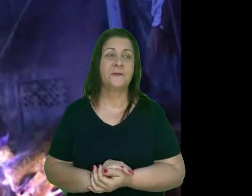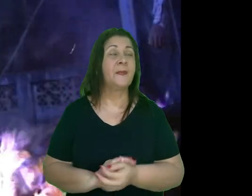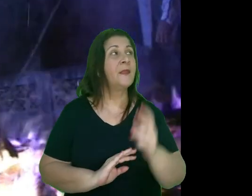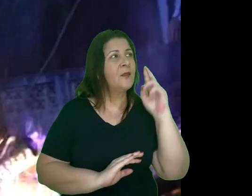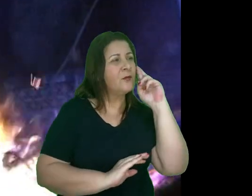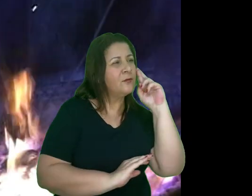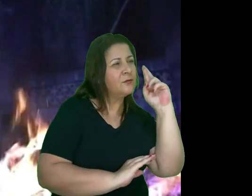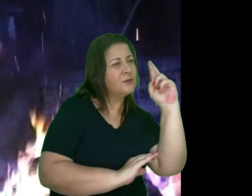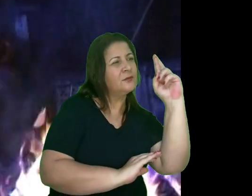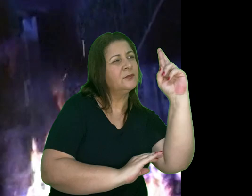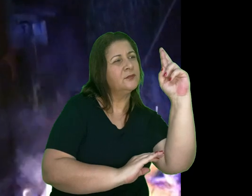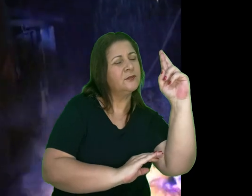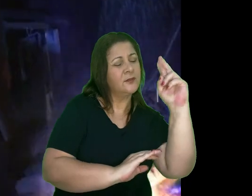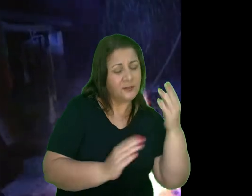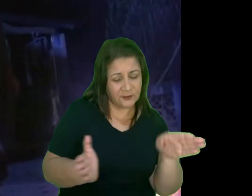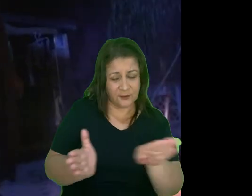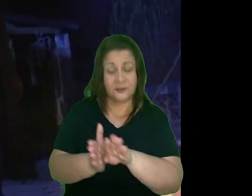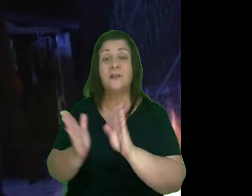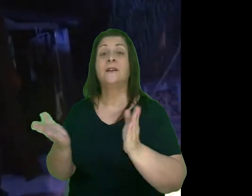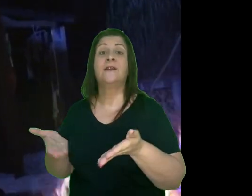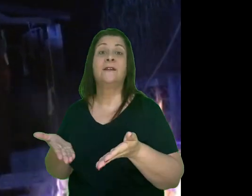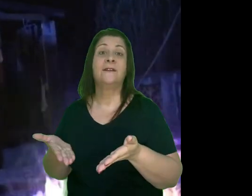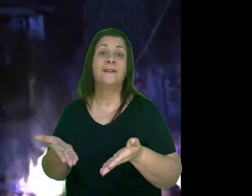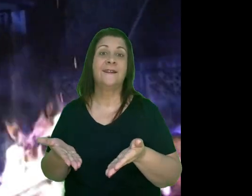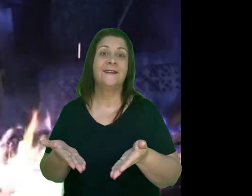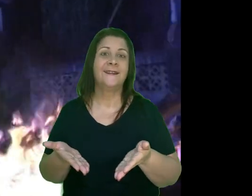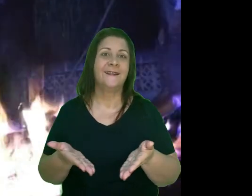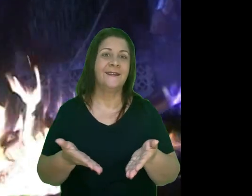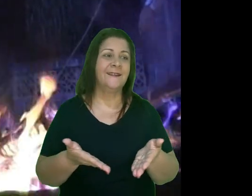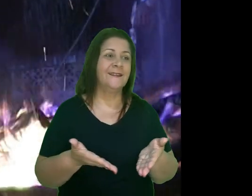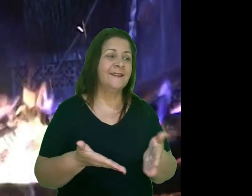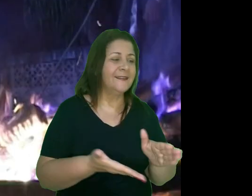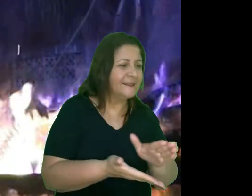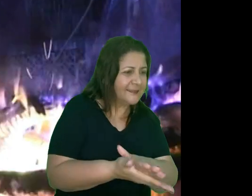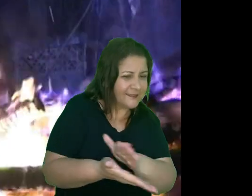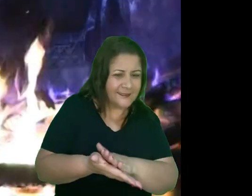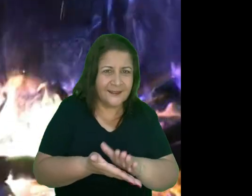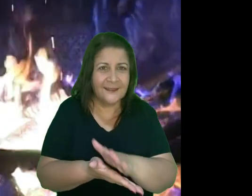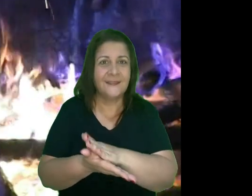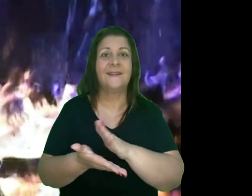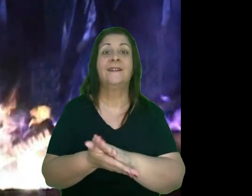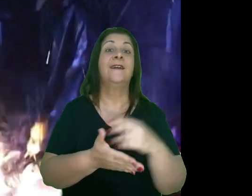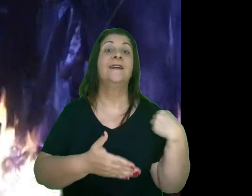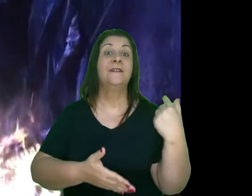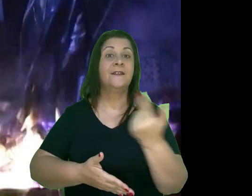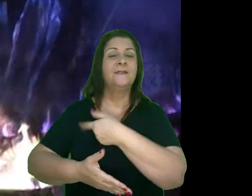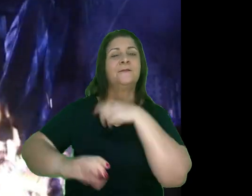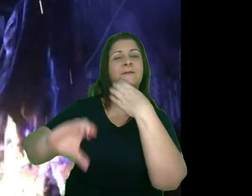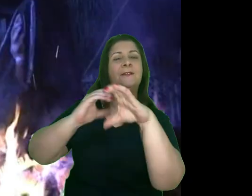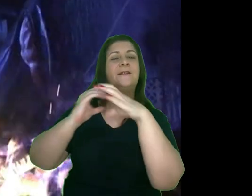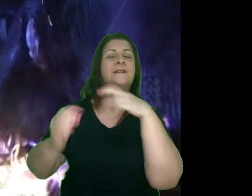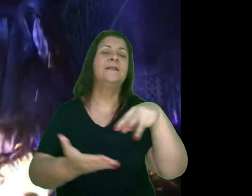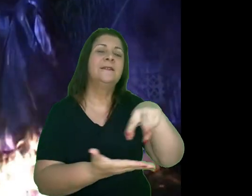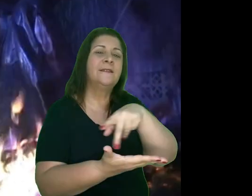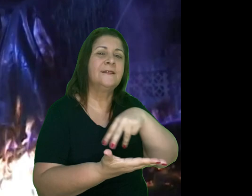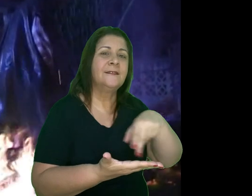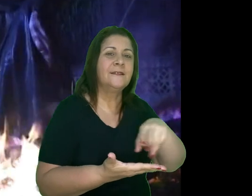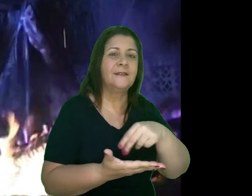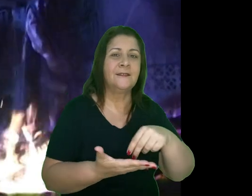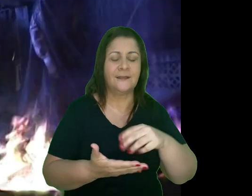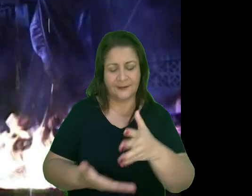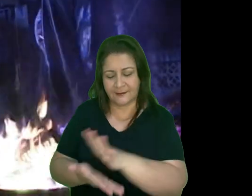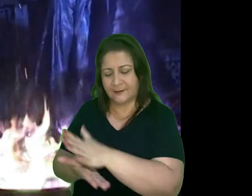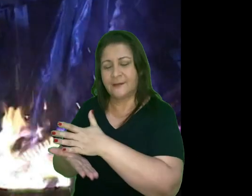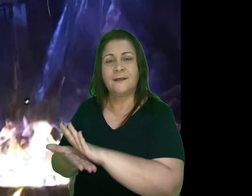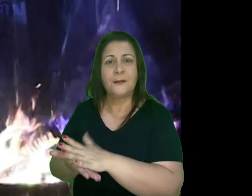Oi, senhor jongueiro, eu acabei de chegar. O tambu vai repicar, nós vamos cantar e dançar, mas